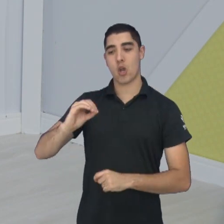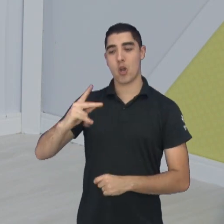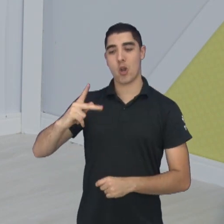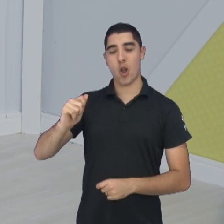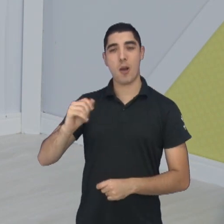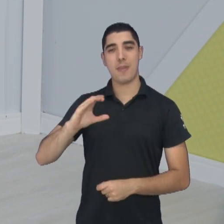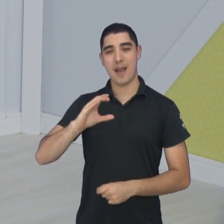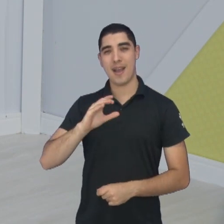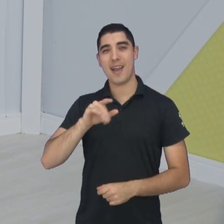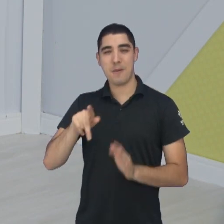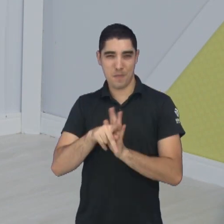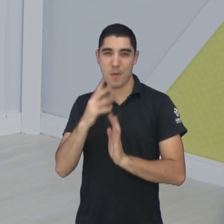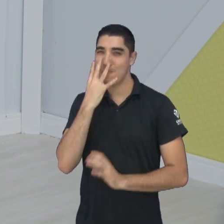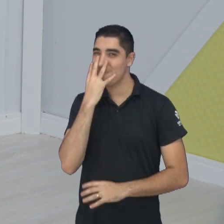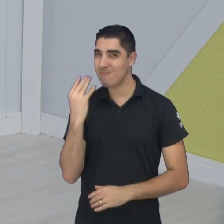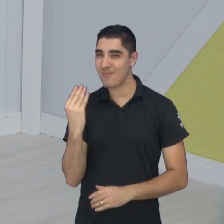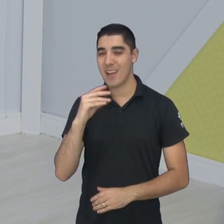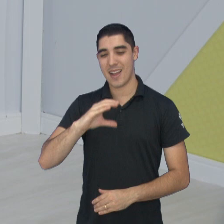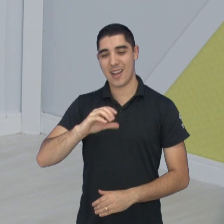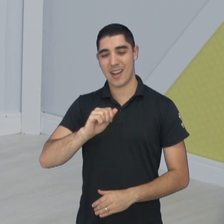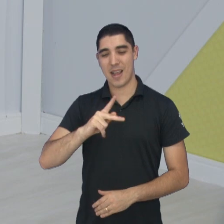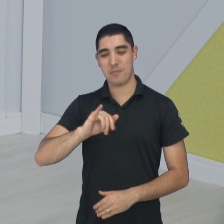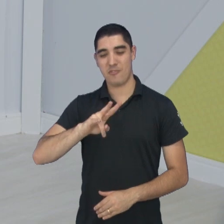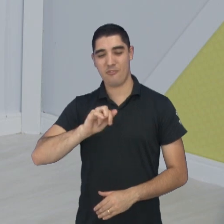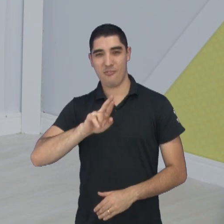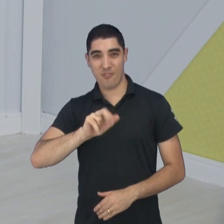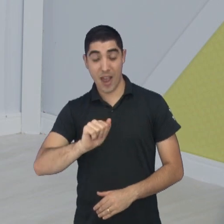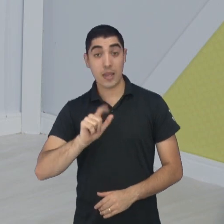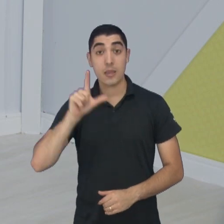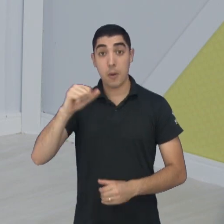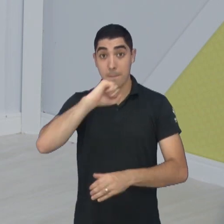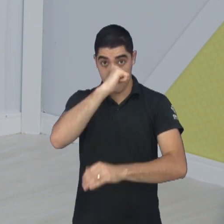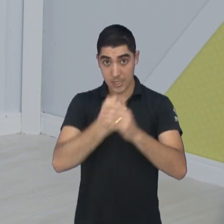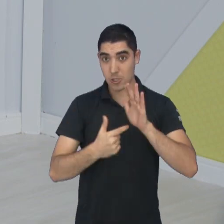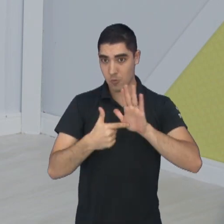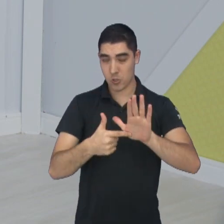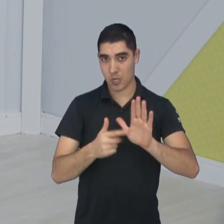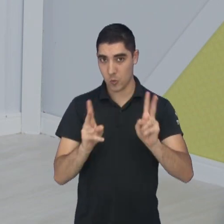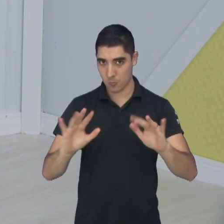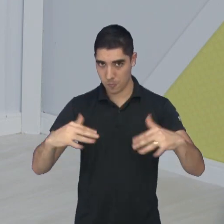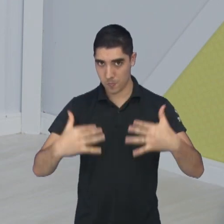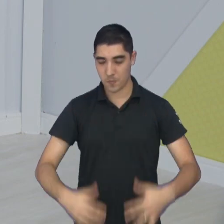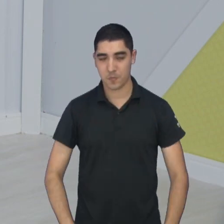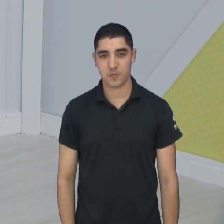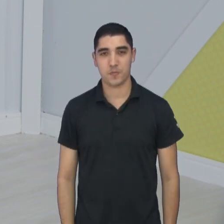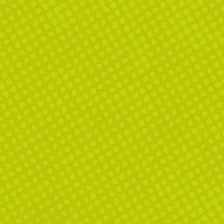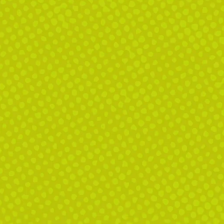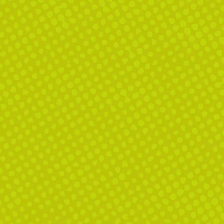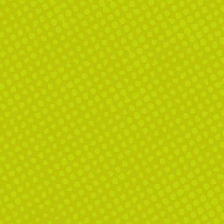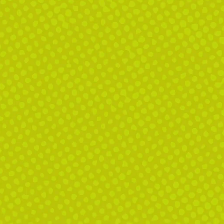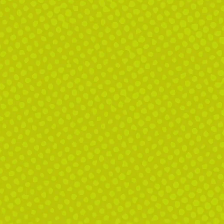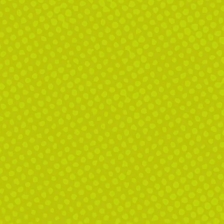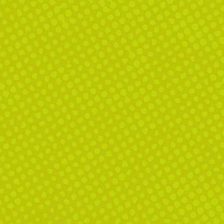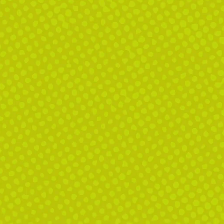Copa Capivara começou, hein? E também o basquete, o São José venceu o Corinthians. Não sai daí, já voltamos.